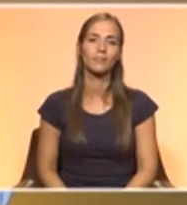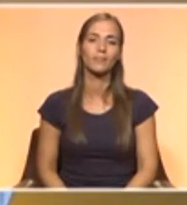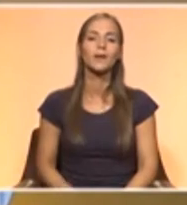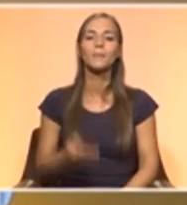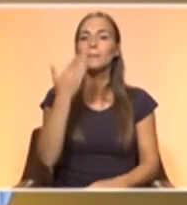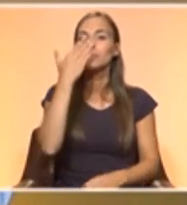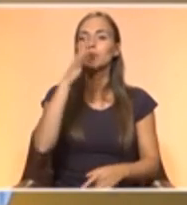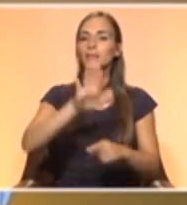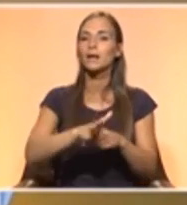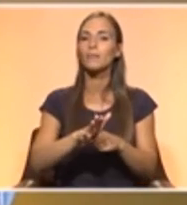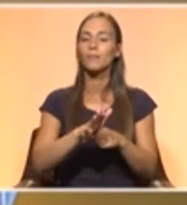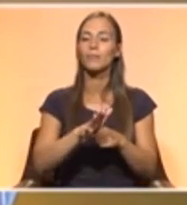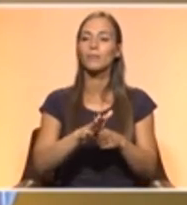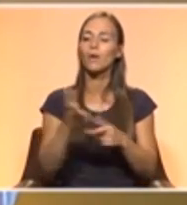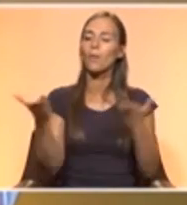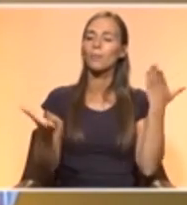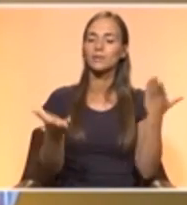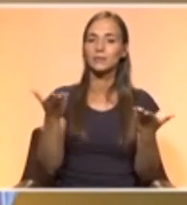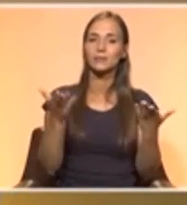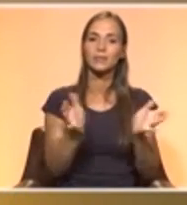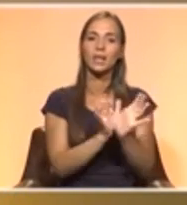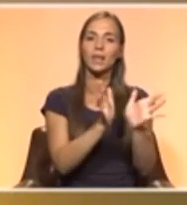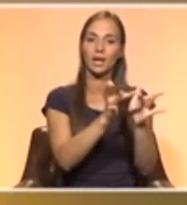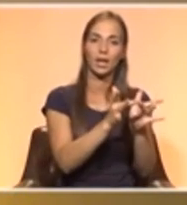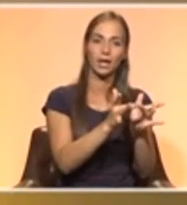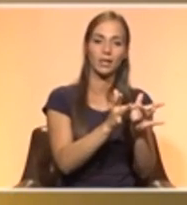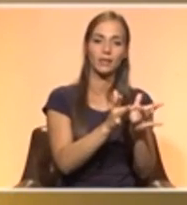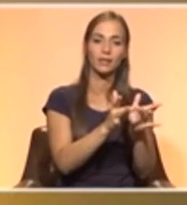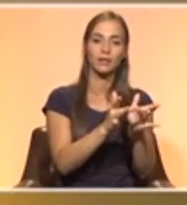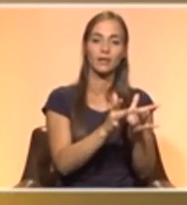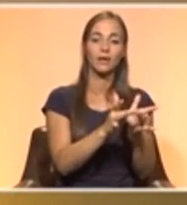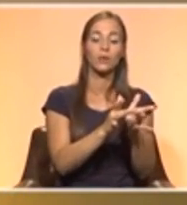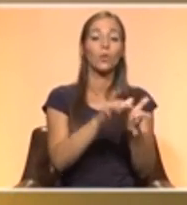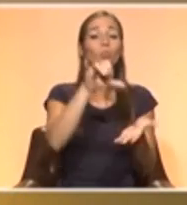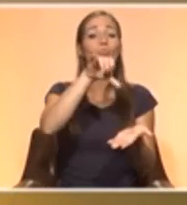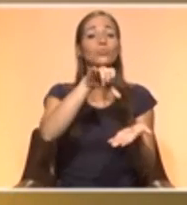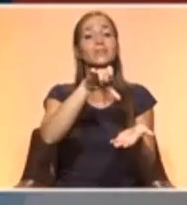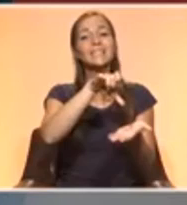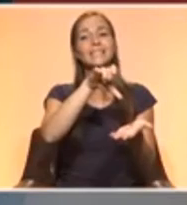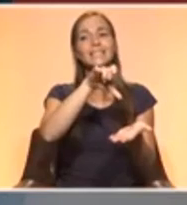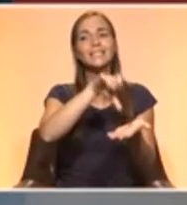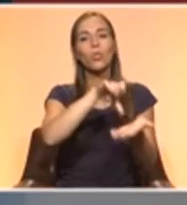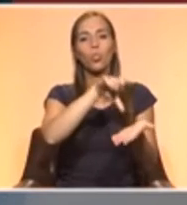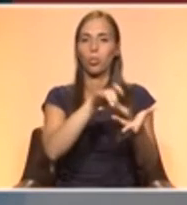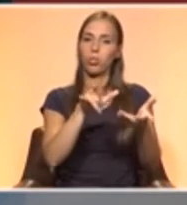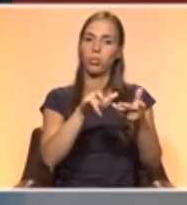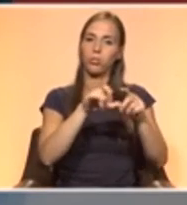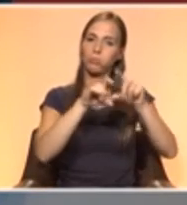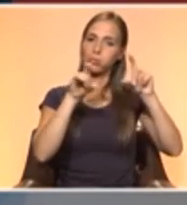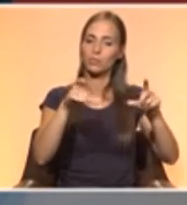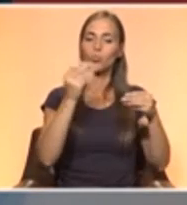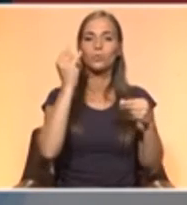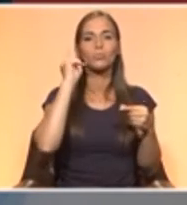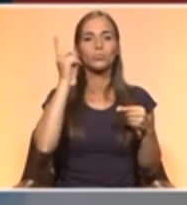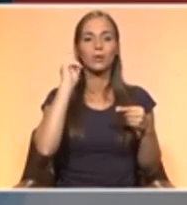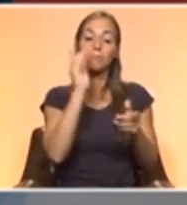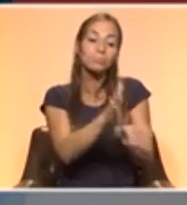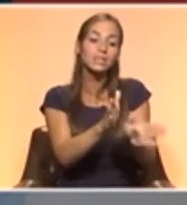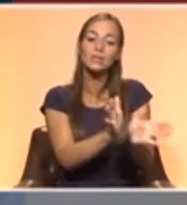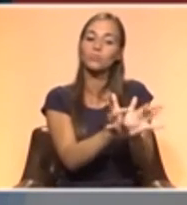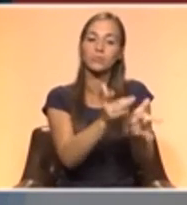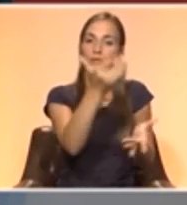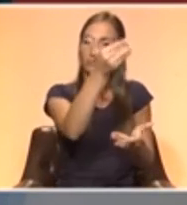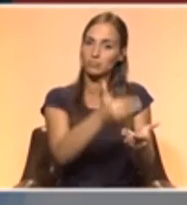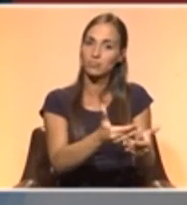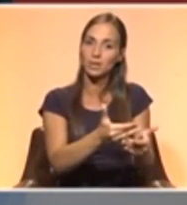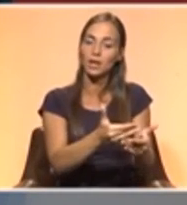analogia que podemos fazer é que o Website é como a sede social da empresa ou seja é algo que é importantíssimo ter uma empresa tem que ter um website e digamos que